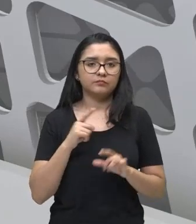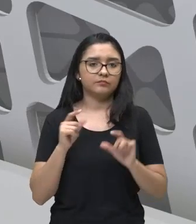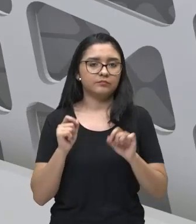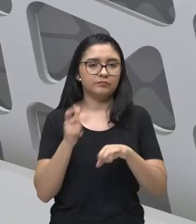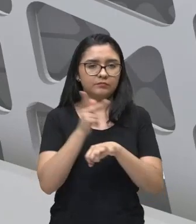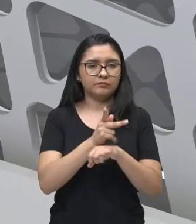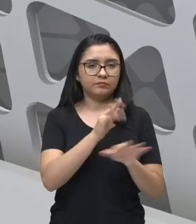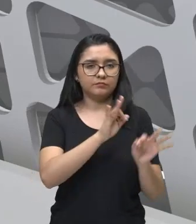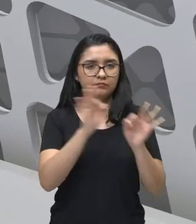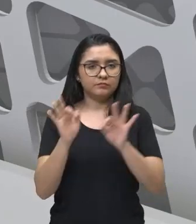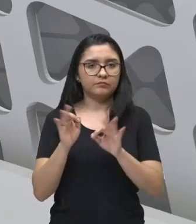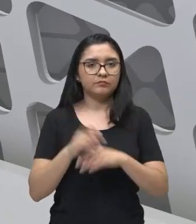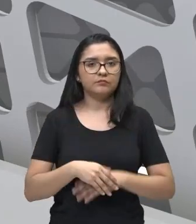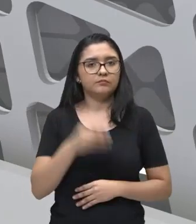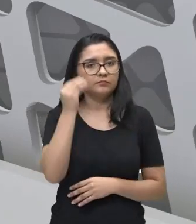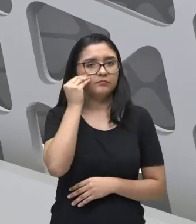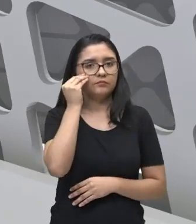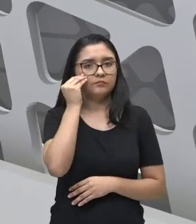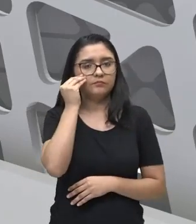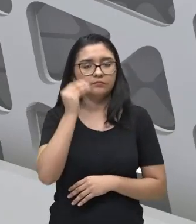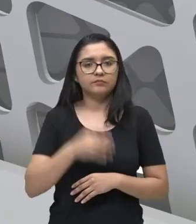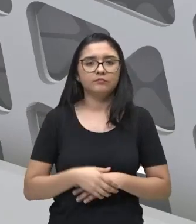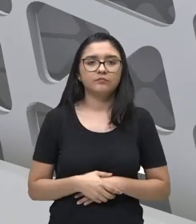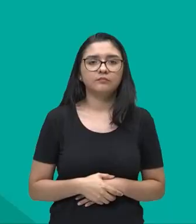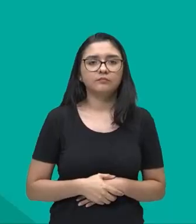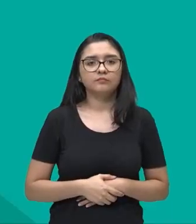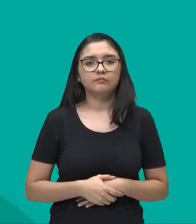3 tipos. Olhem só, observa comigo.